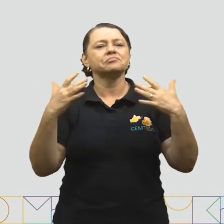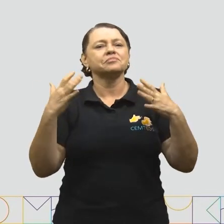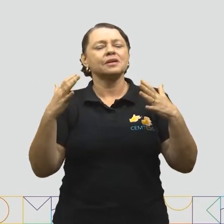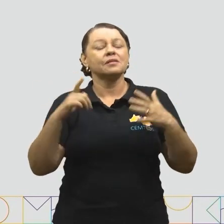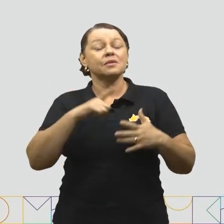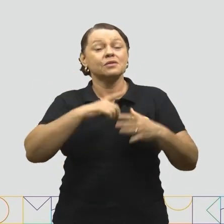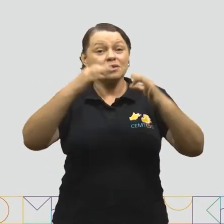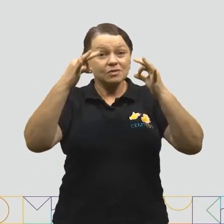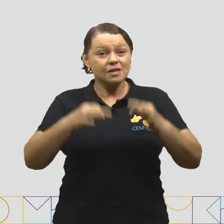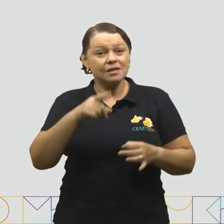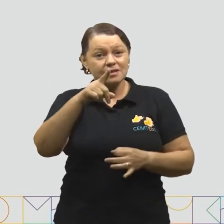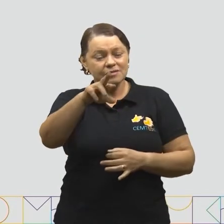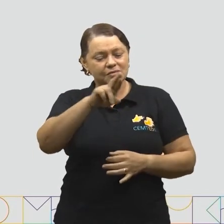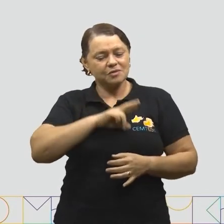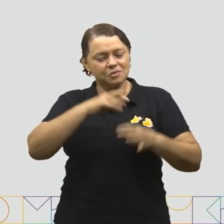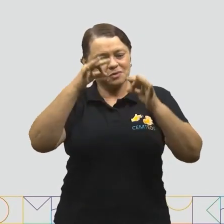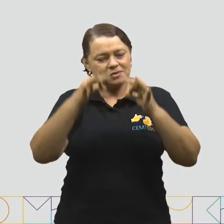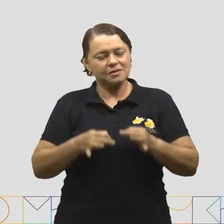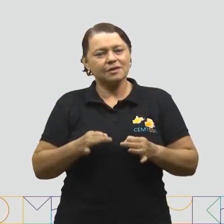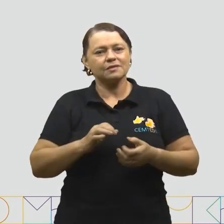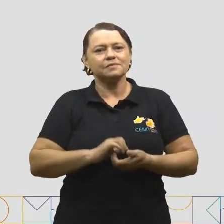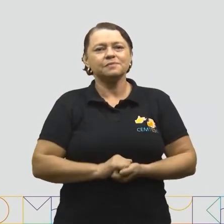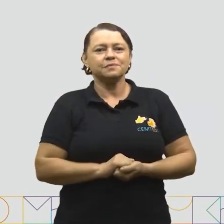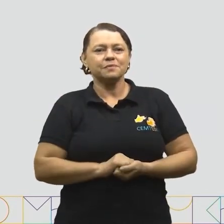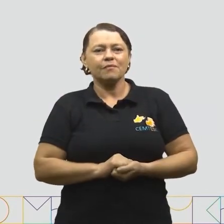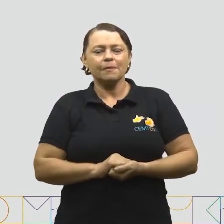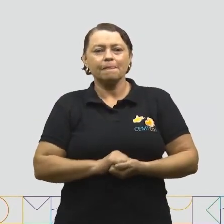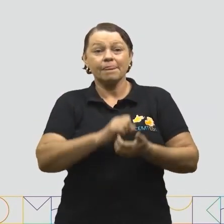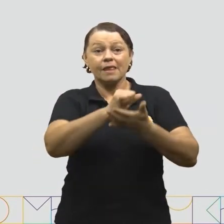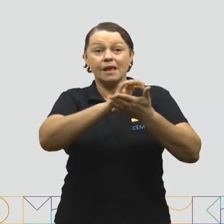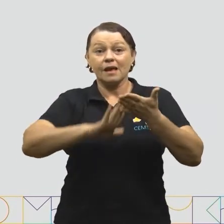certeza que você acertou. Vamos agora para